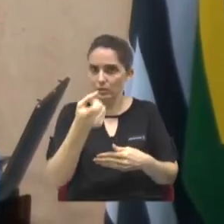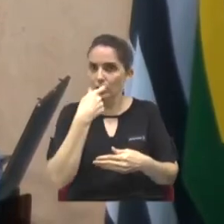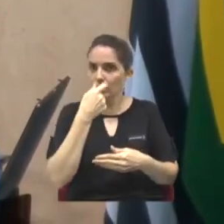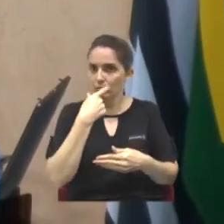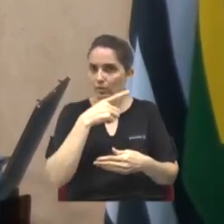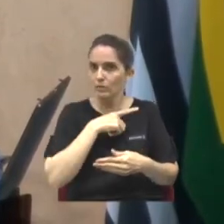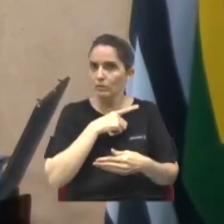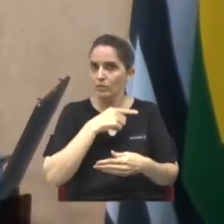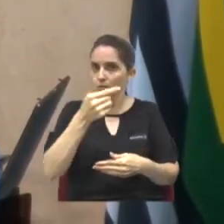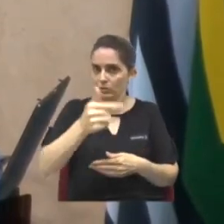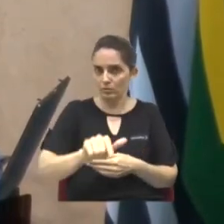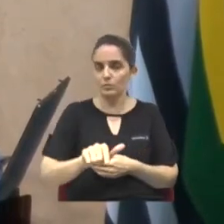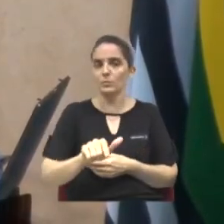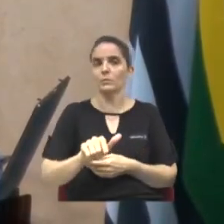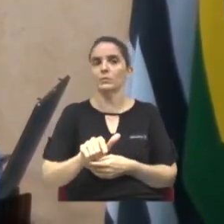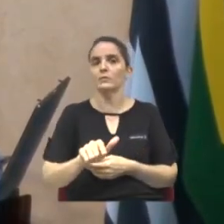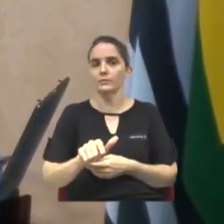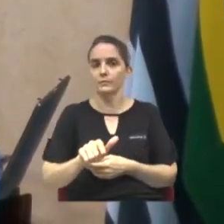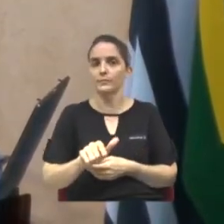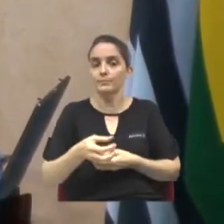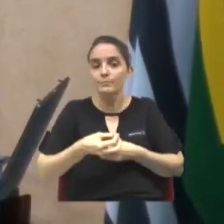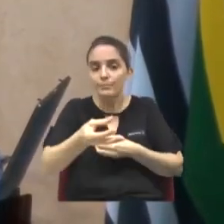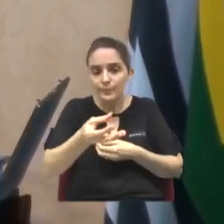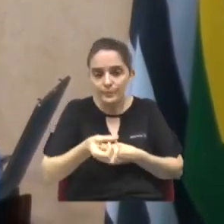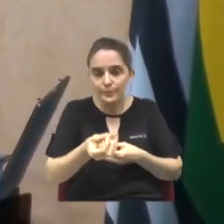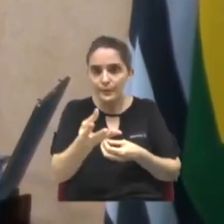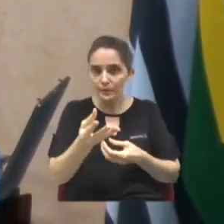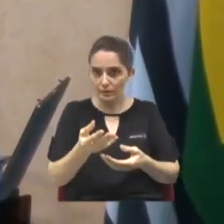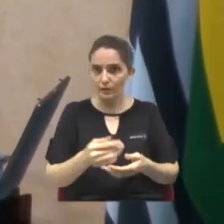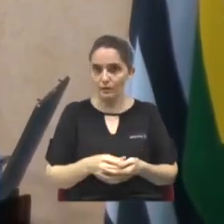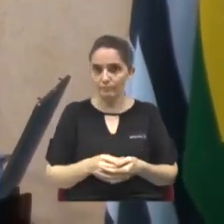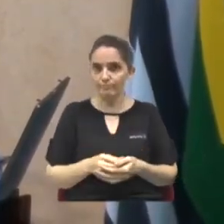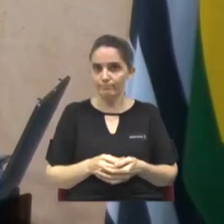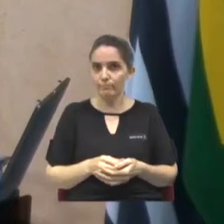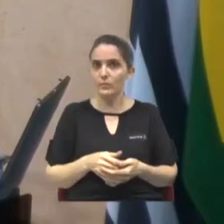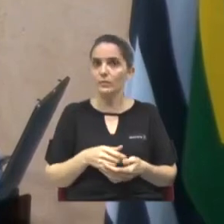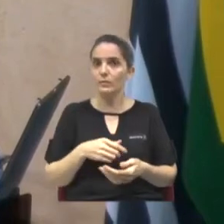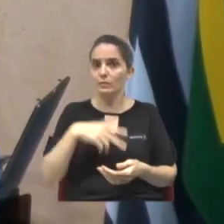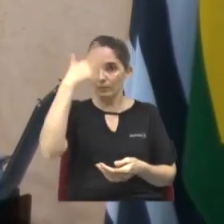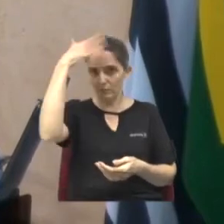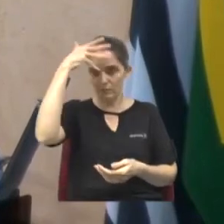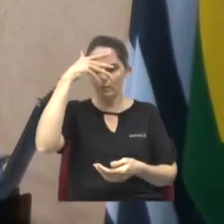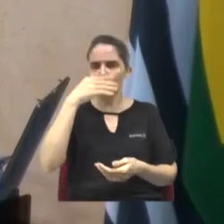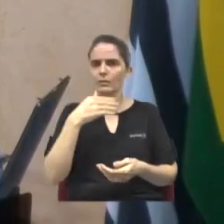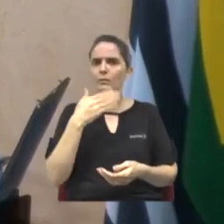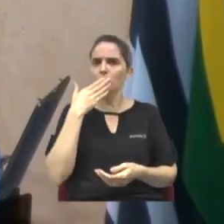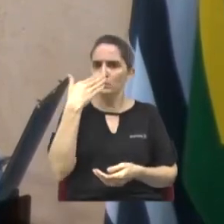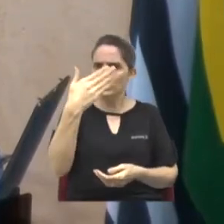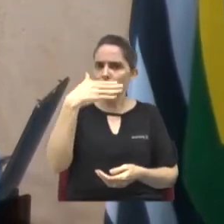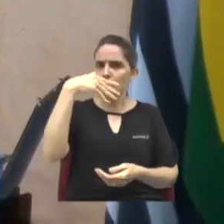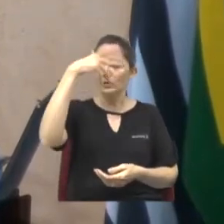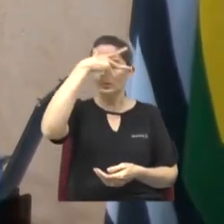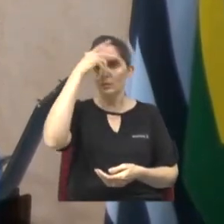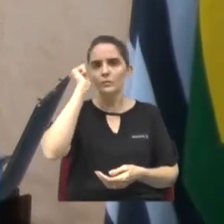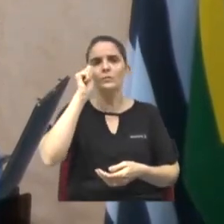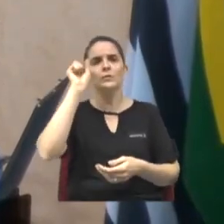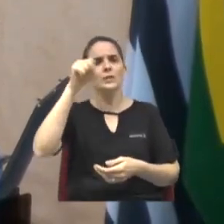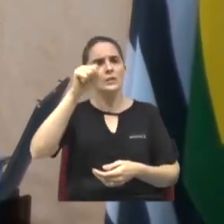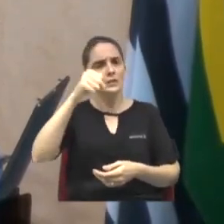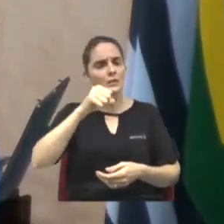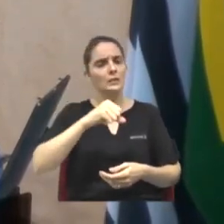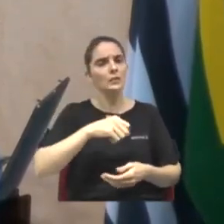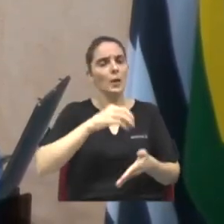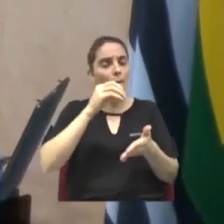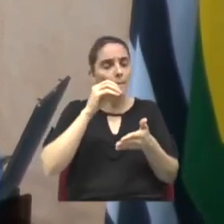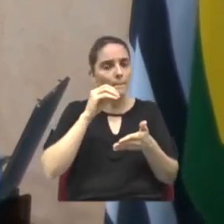de reposição para a distribuição. Então, vou cobrar, sim, do Executivo, marcarei uma reunião com o